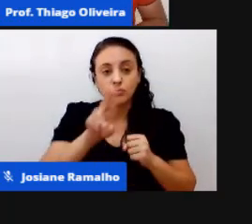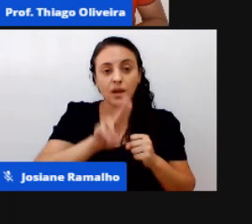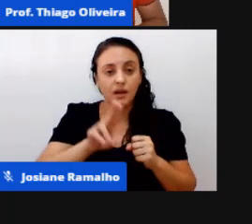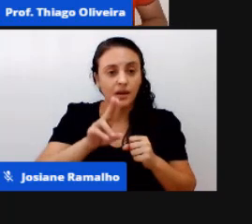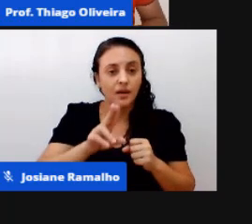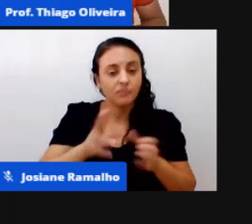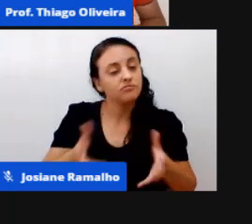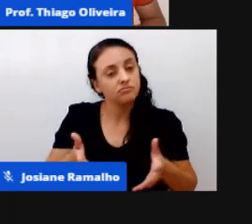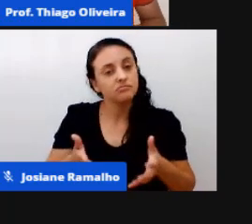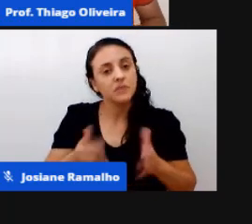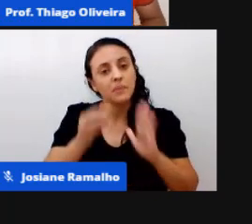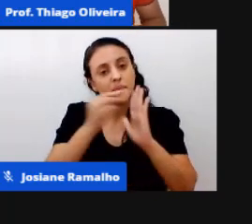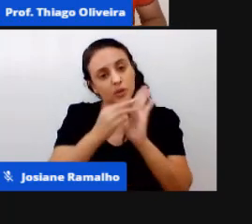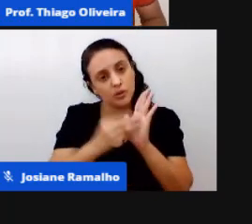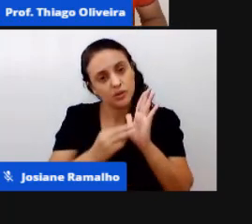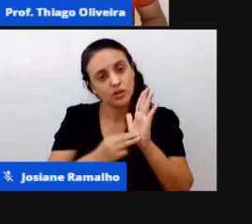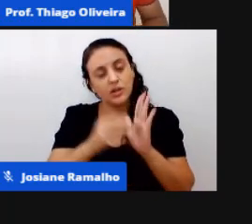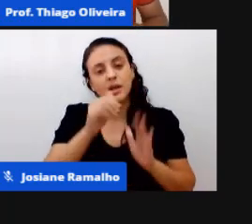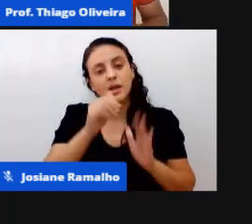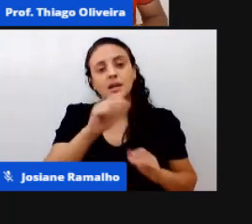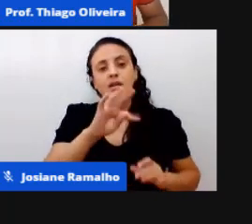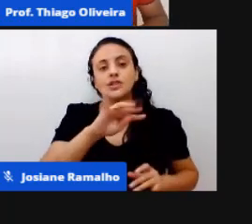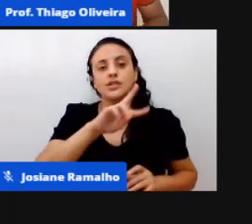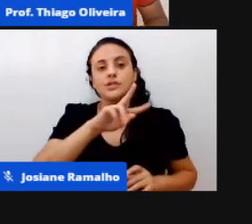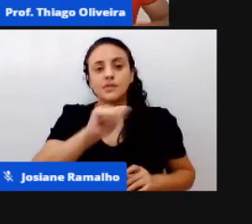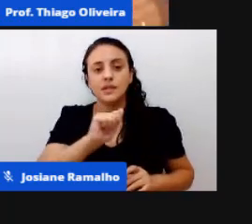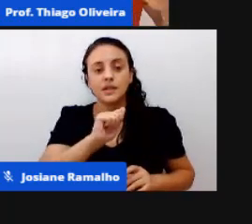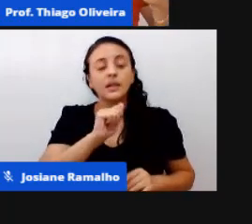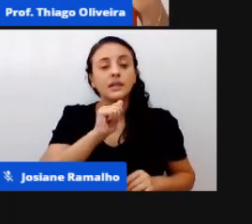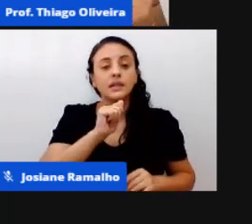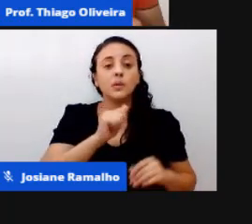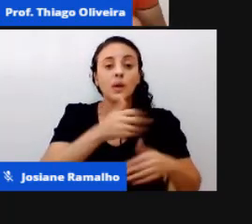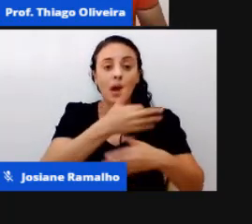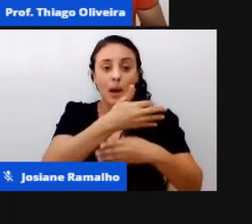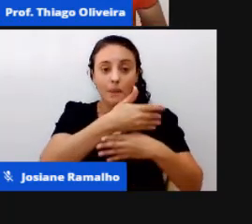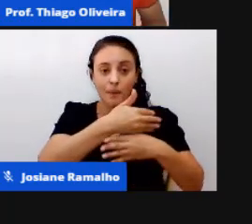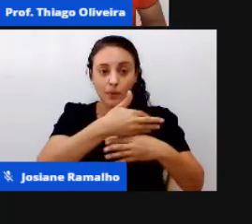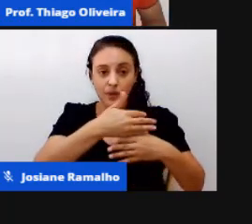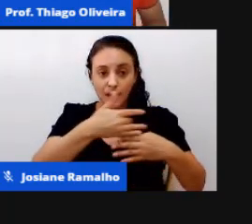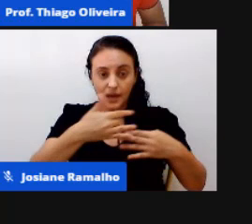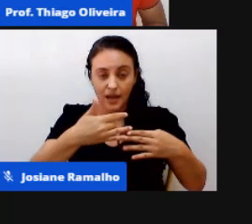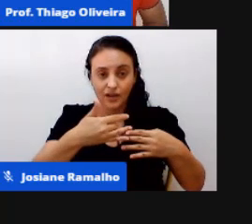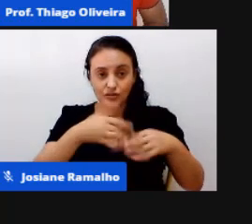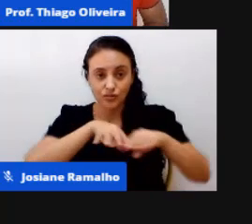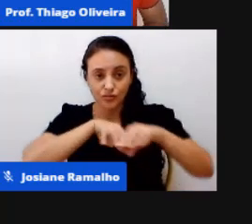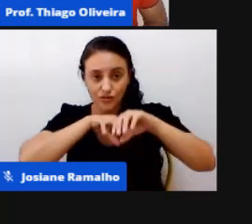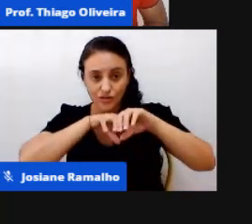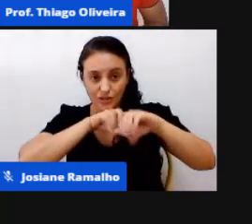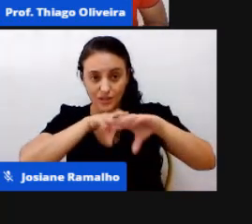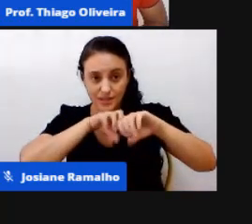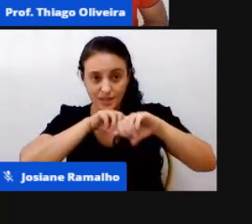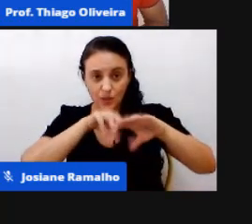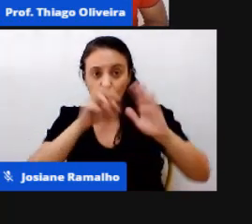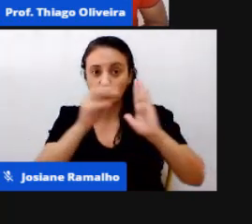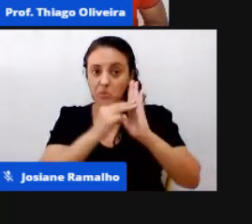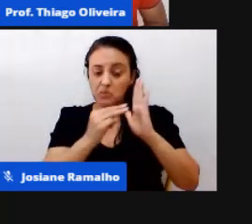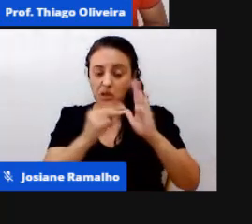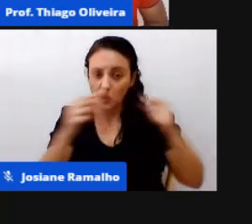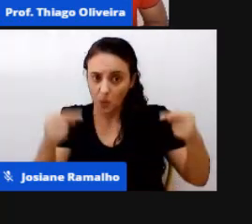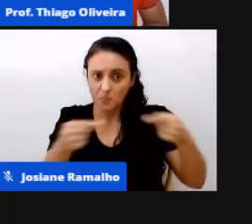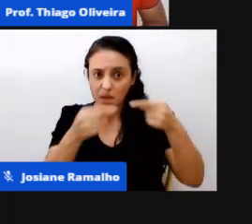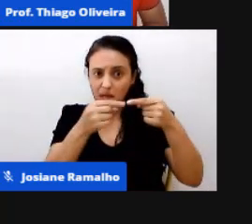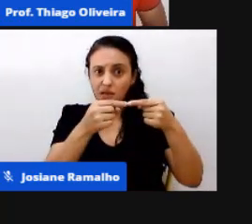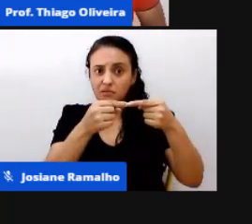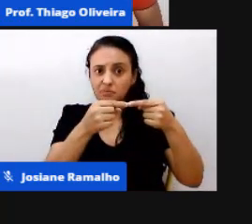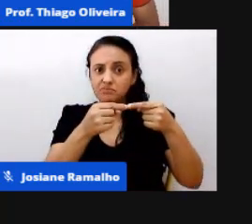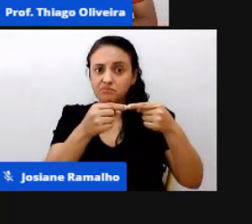ativas. Então, é uma modalidade de ensino que a metodologia ativa cai muito bem.